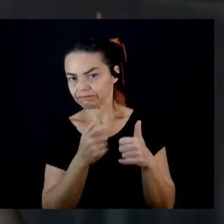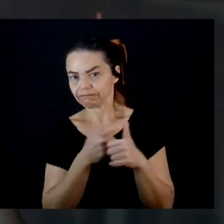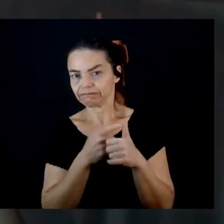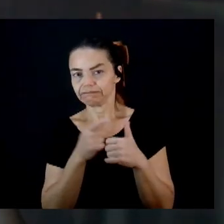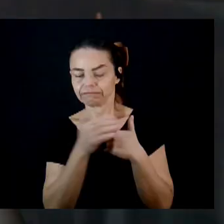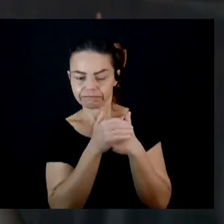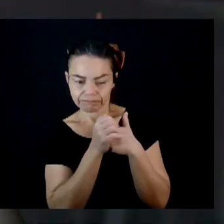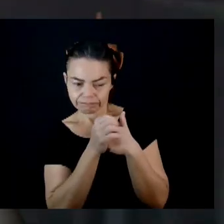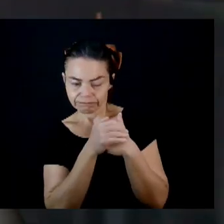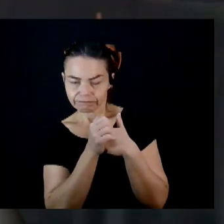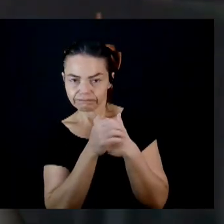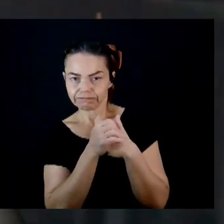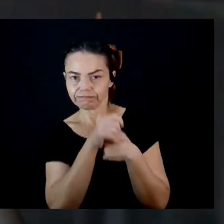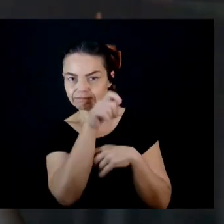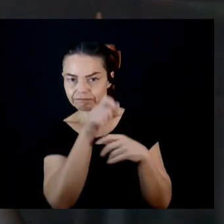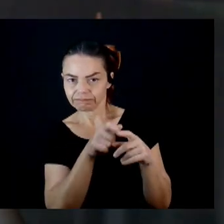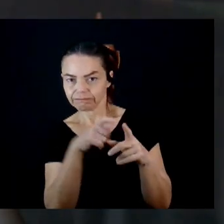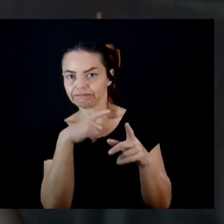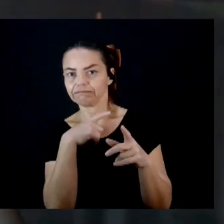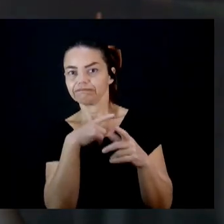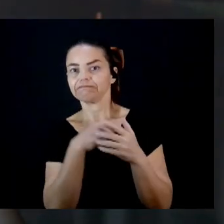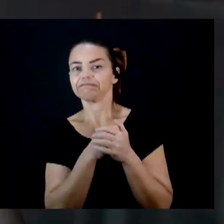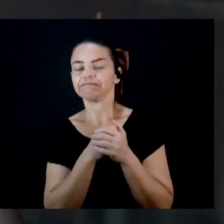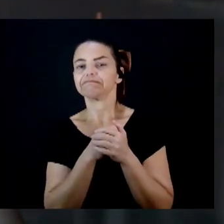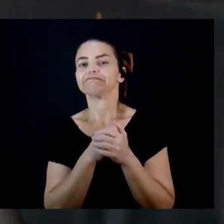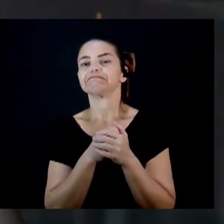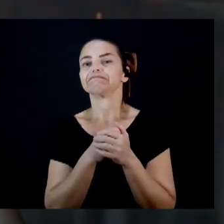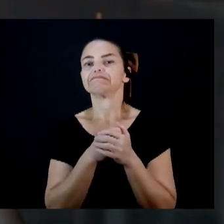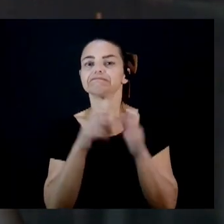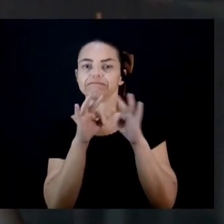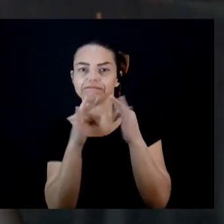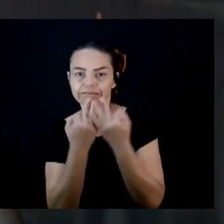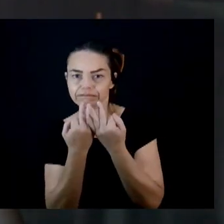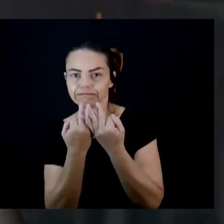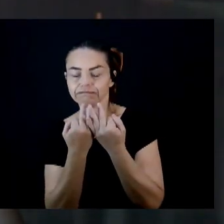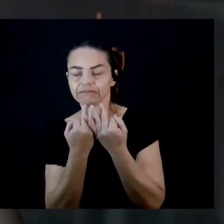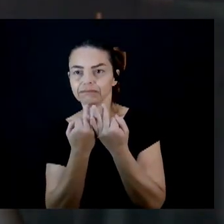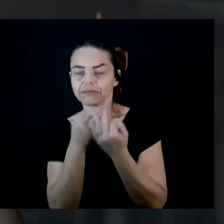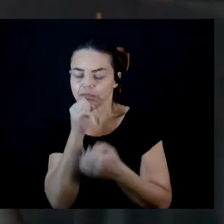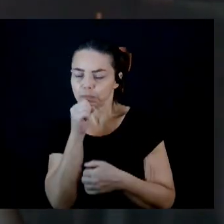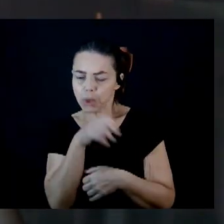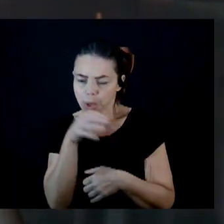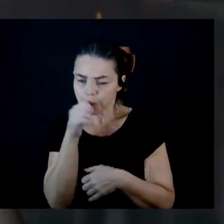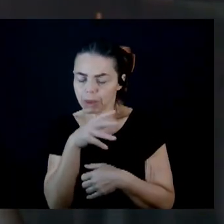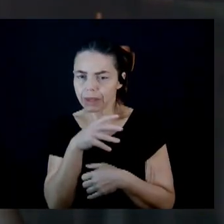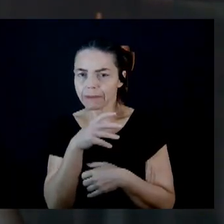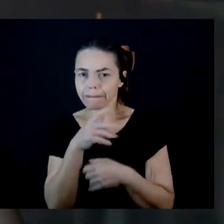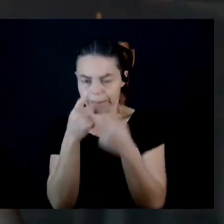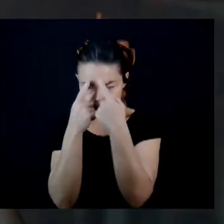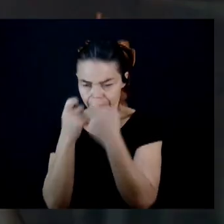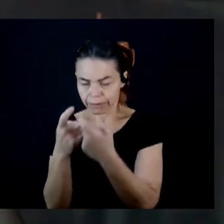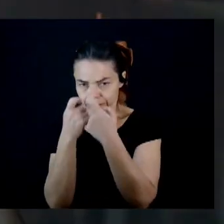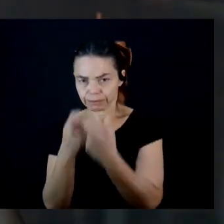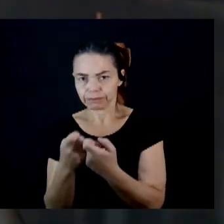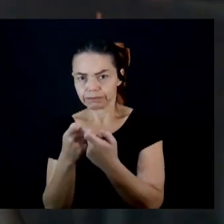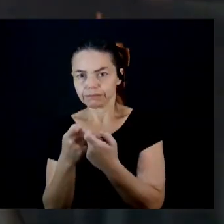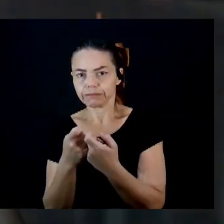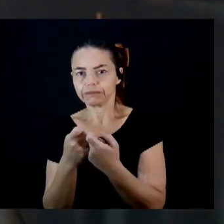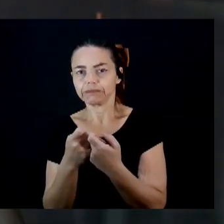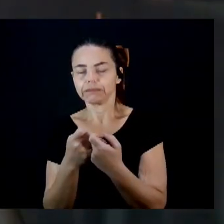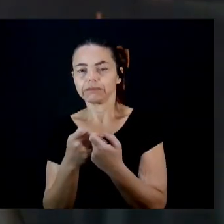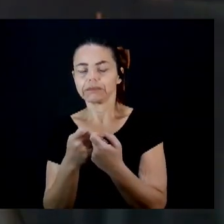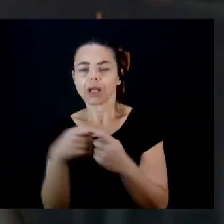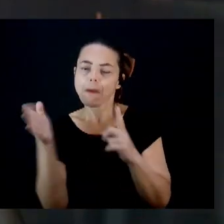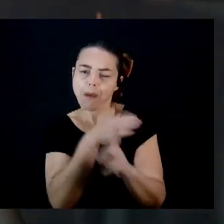uma pessoa que tem ali uma constituição familiar agressiva. Aquele clássico, bato porque te amo, uma coisa